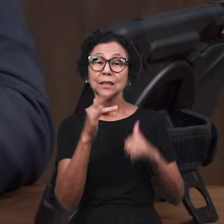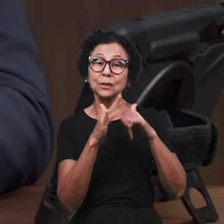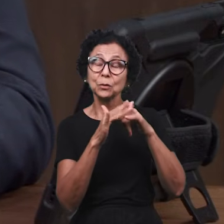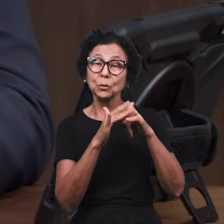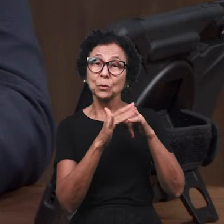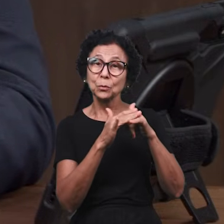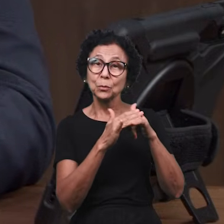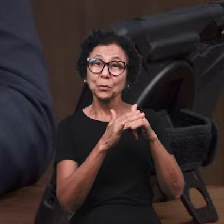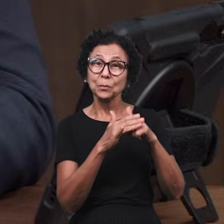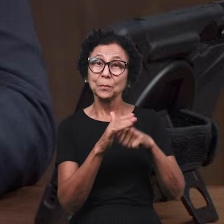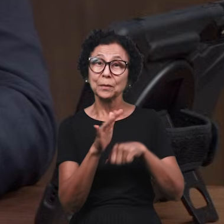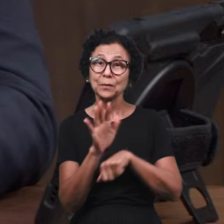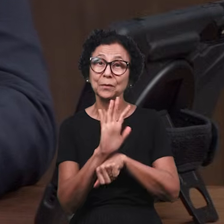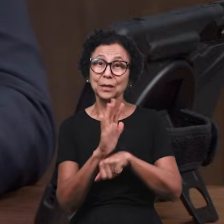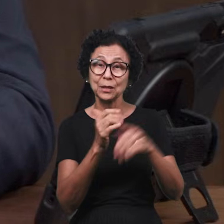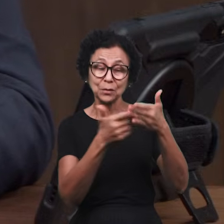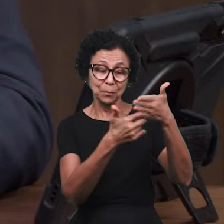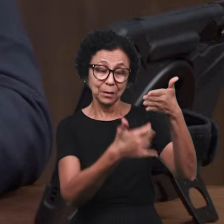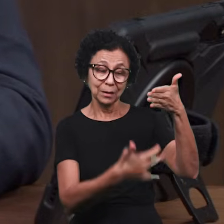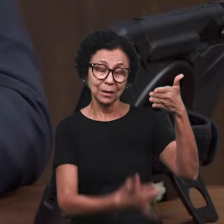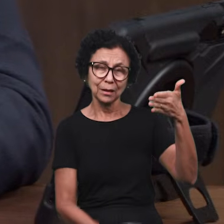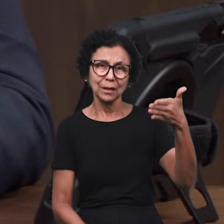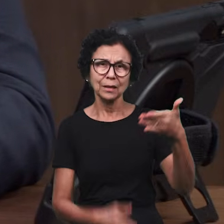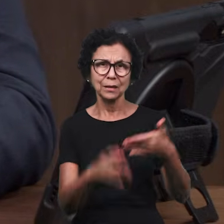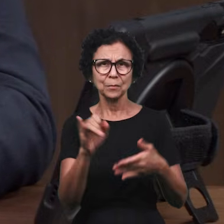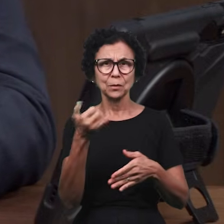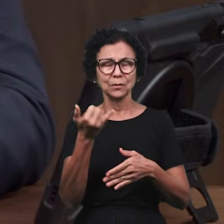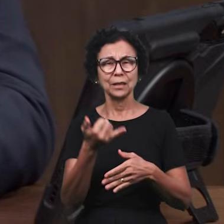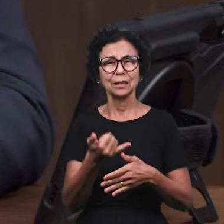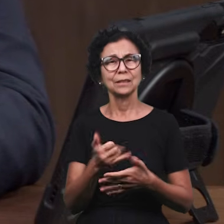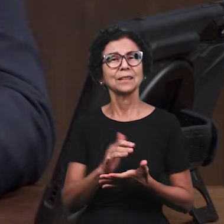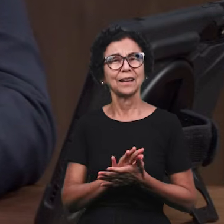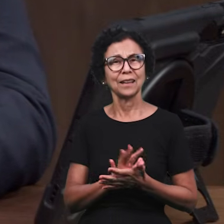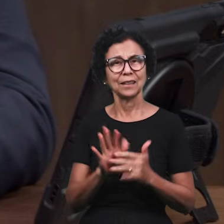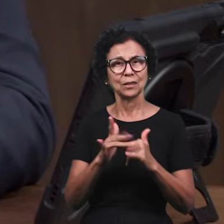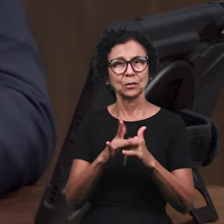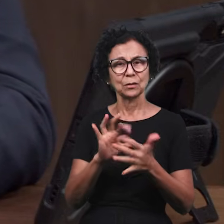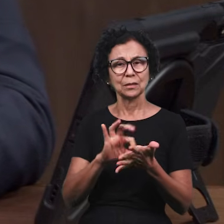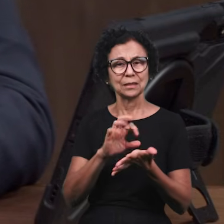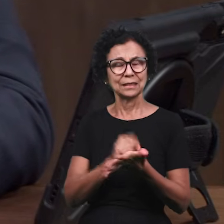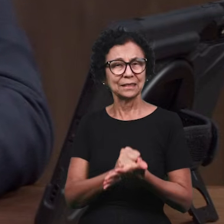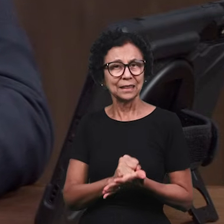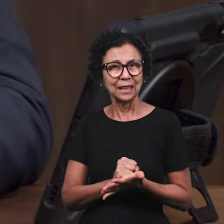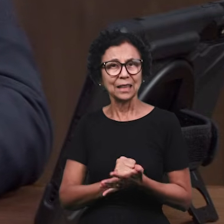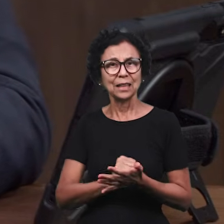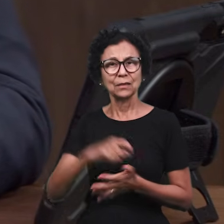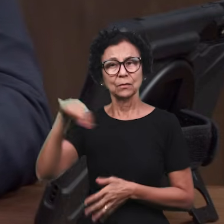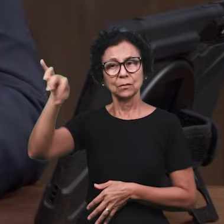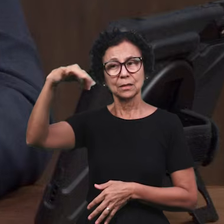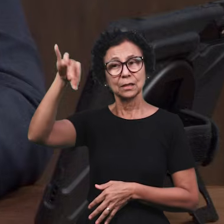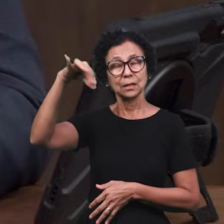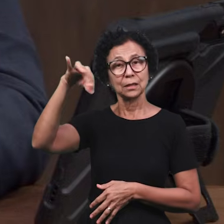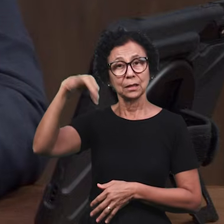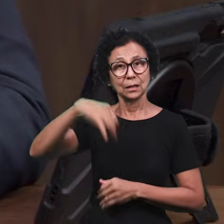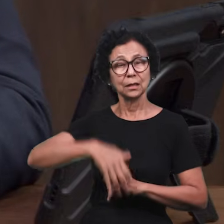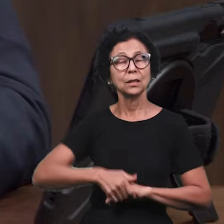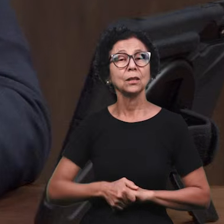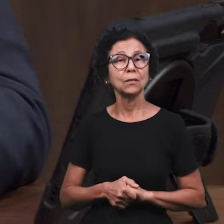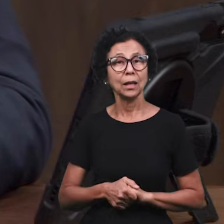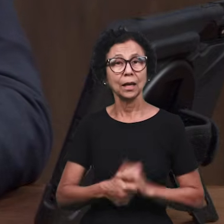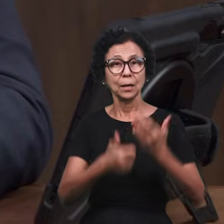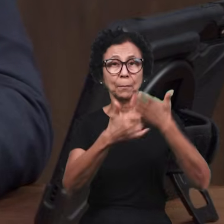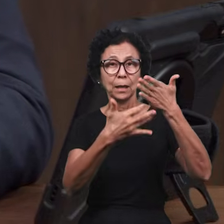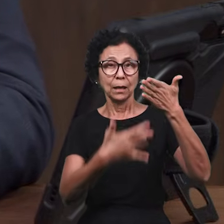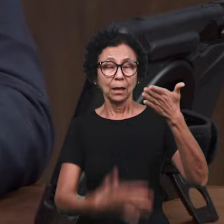Saúde. Aproveita, já se inscreva no nosso canal, ativa o sininho para receber as notificações, clica lá na playlist Viver